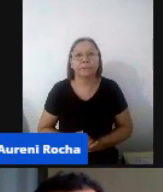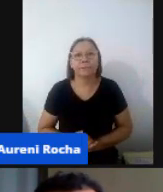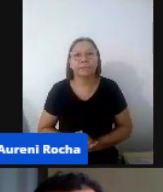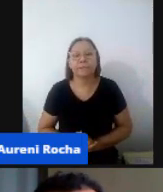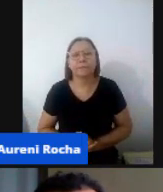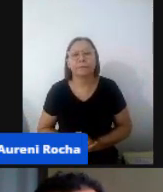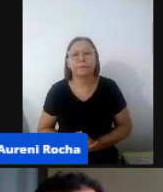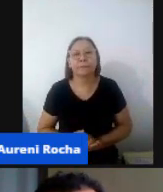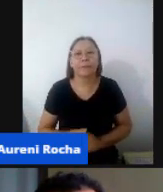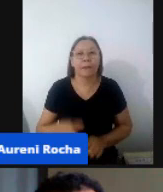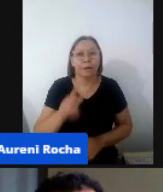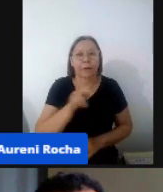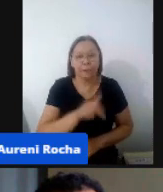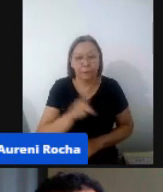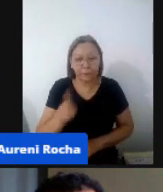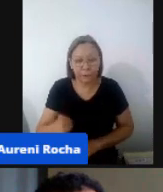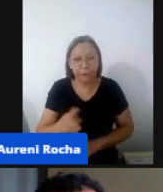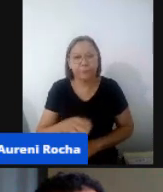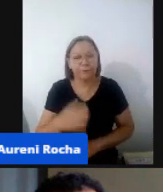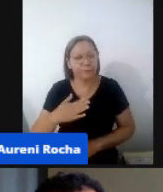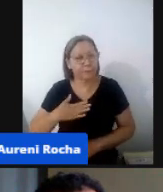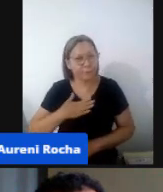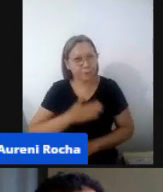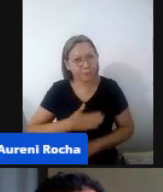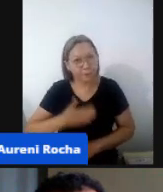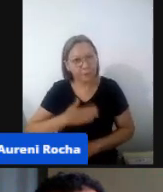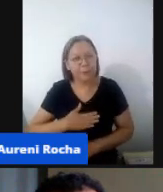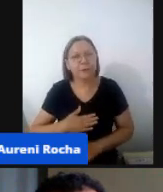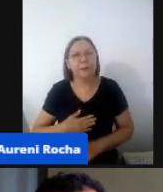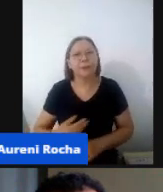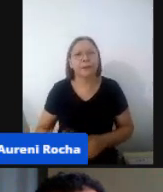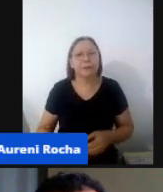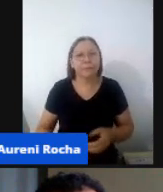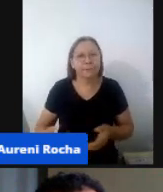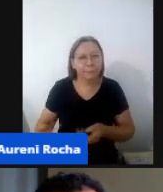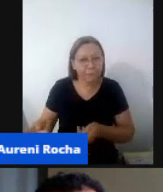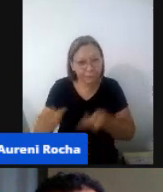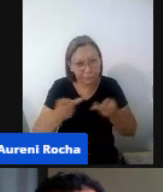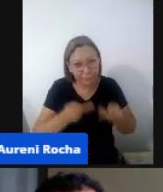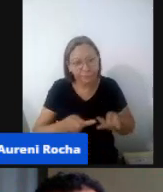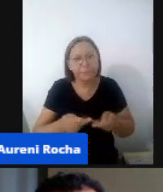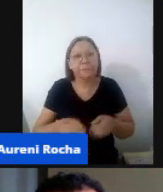Professor Anselmo, é um prazer recebê-lo na equipe, na GFEM. Nós sabemos do